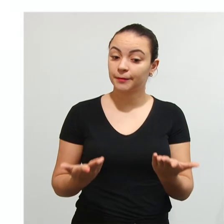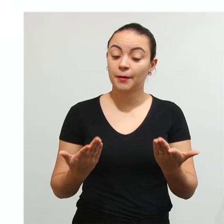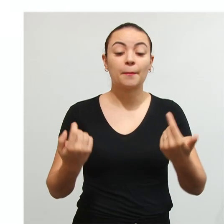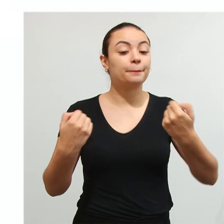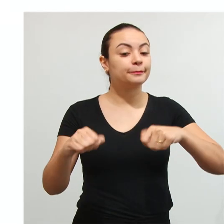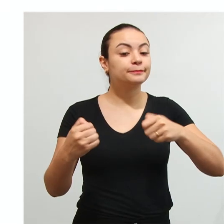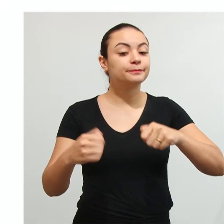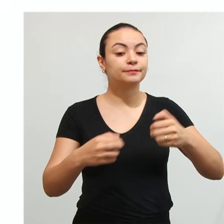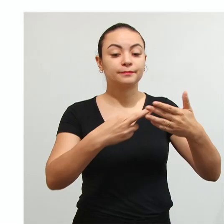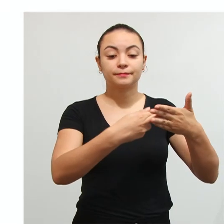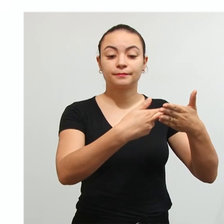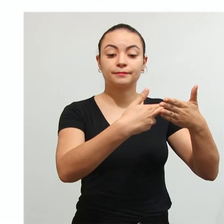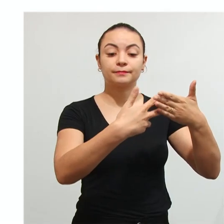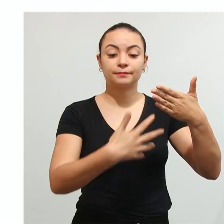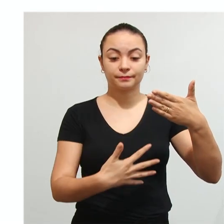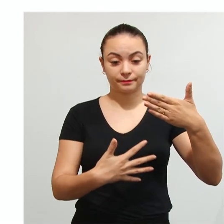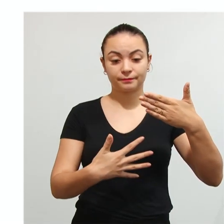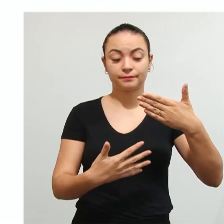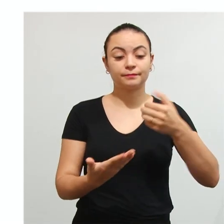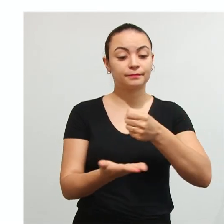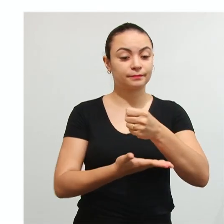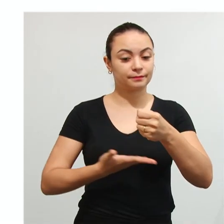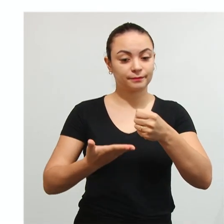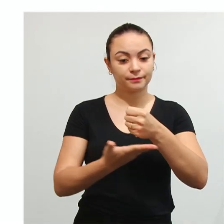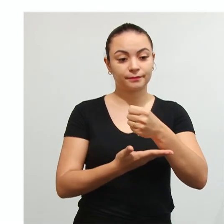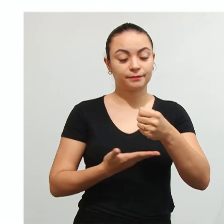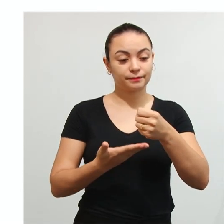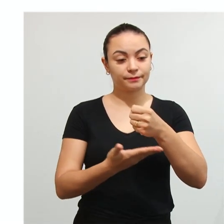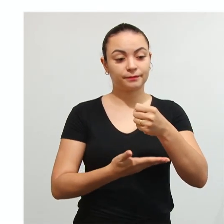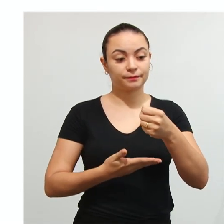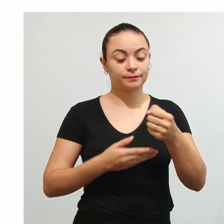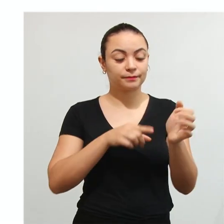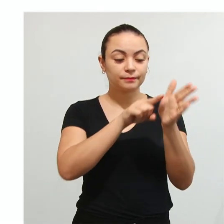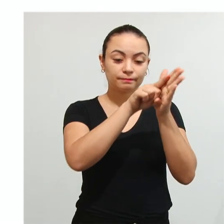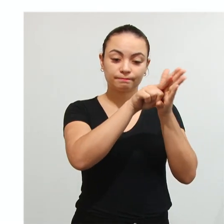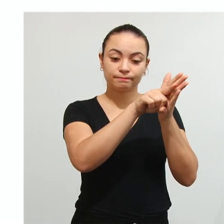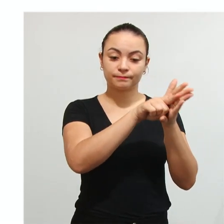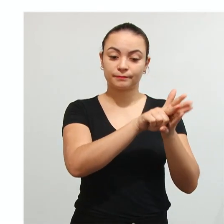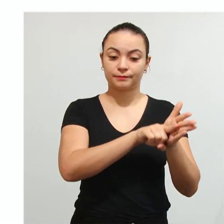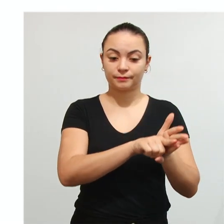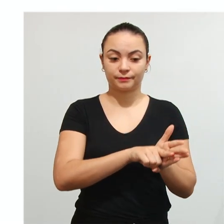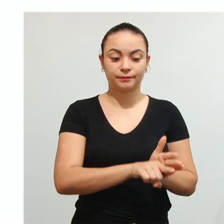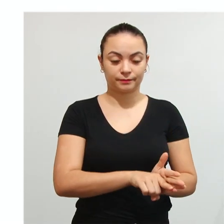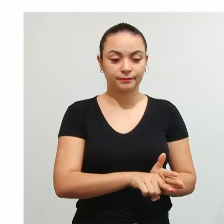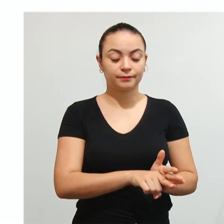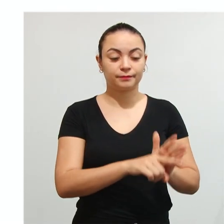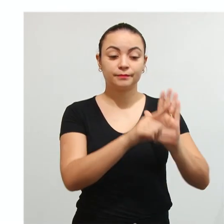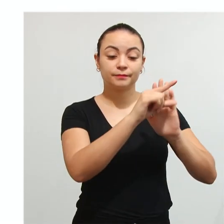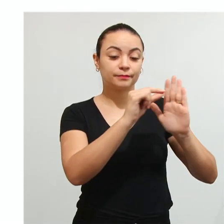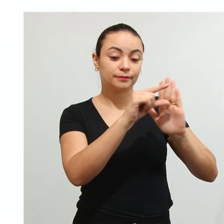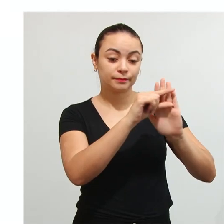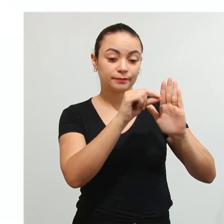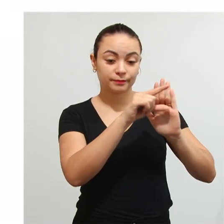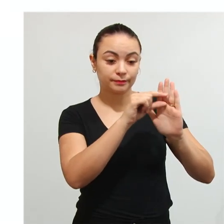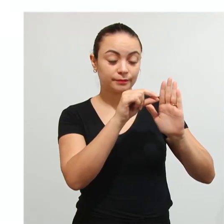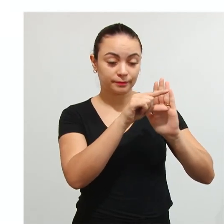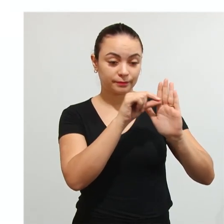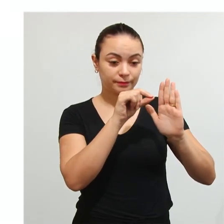referência básica de consulta. Na nossa ementa, no nosso plano de aula, temos